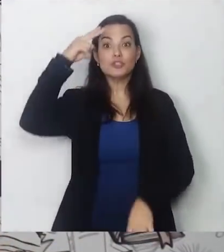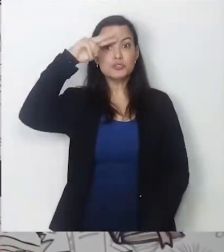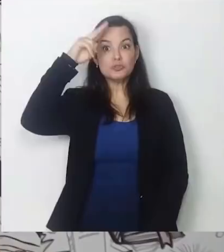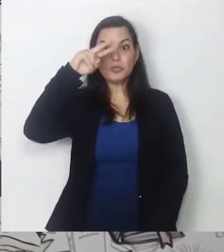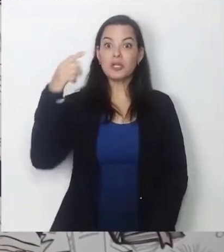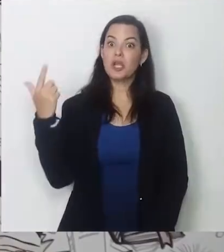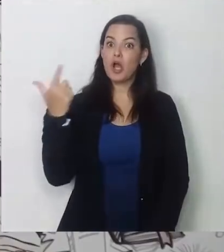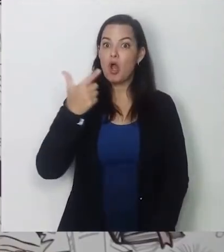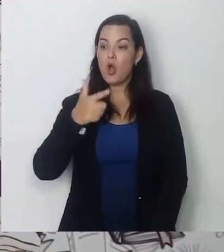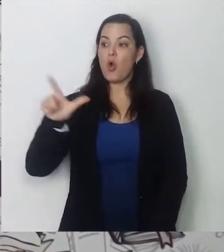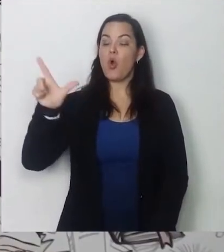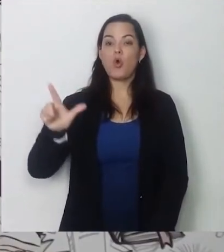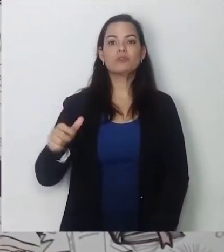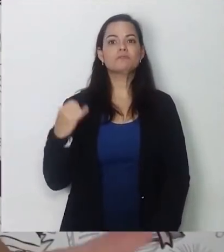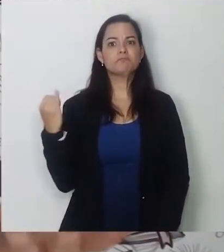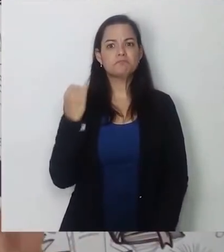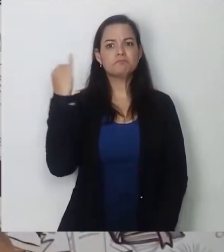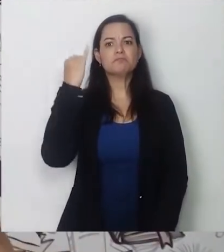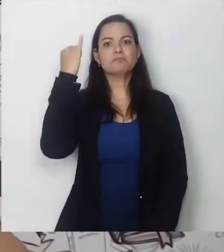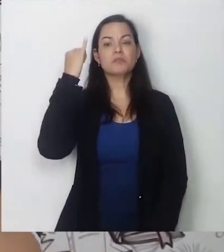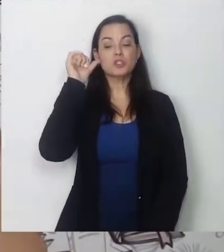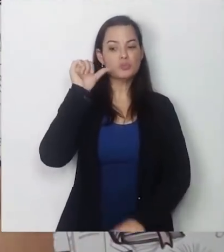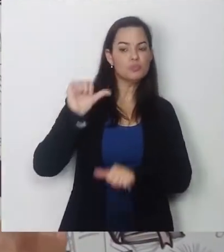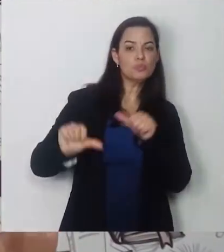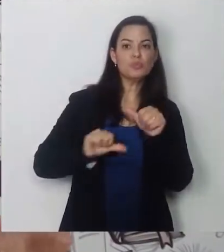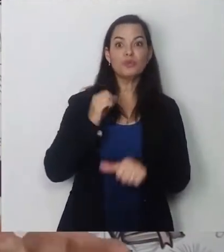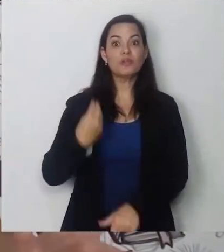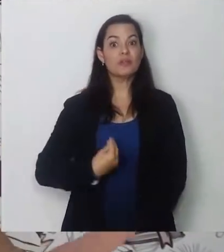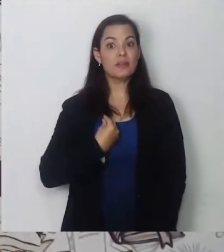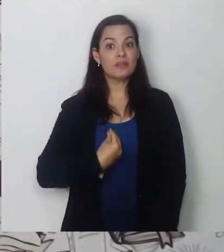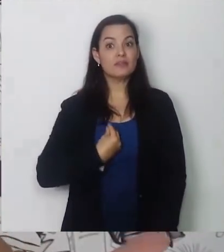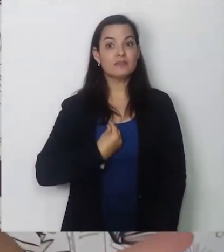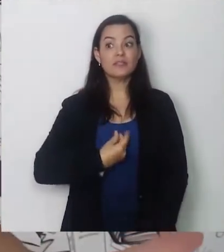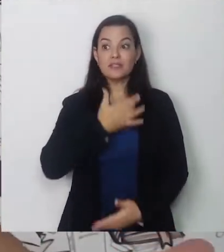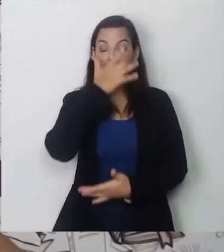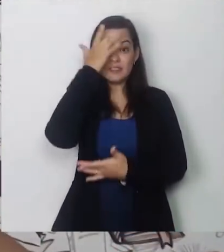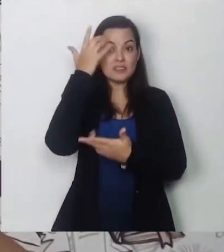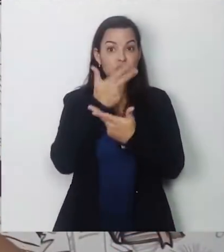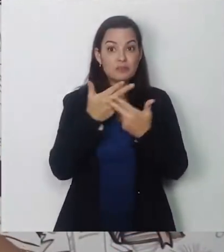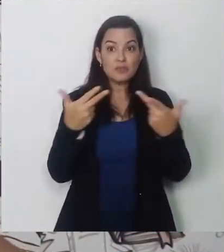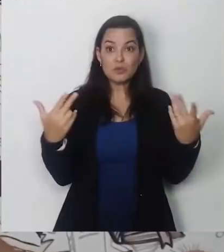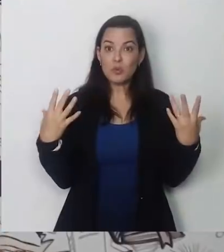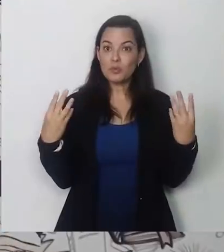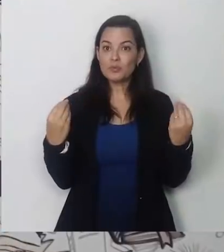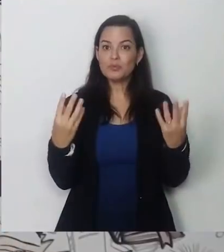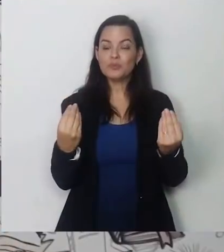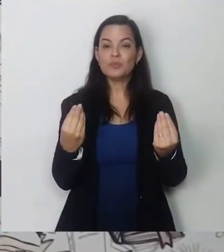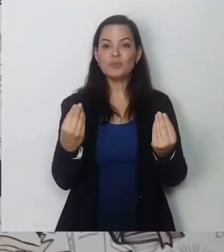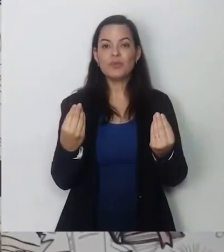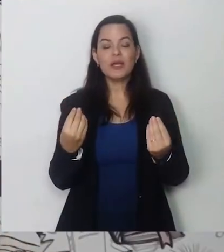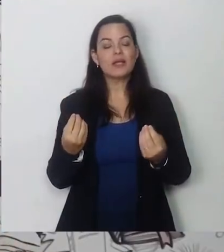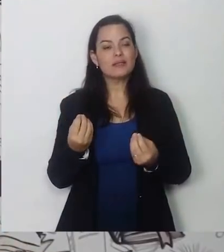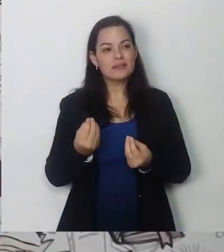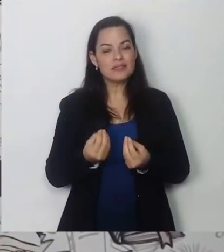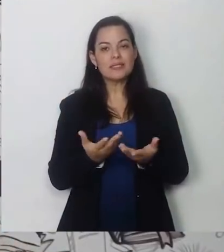mudou a vida de muitas pessoas, criando essa forma, esse olhar, essa sensibilidade diferente para que nós